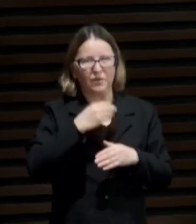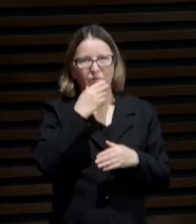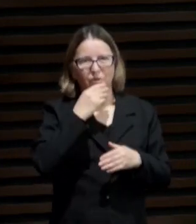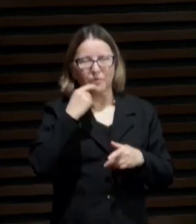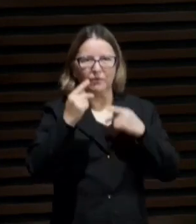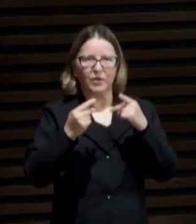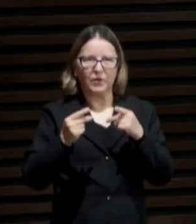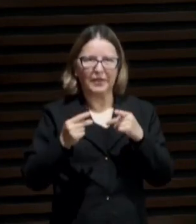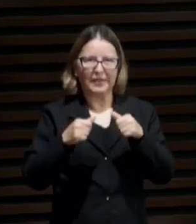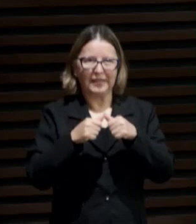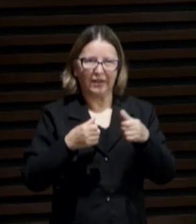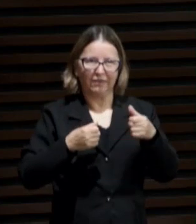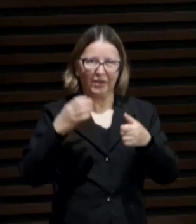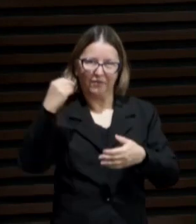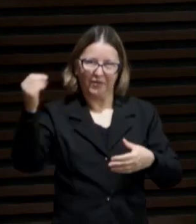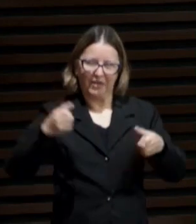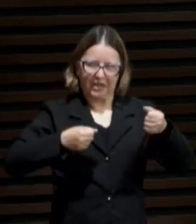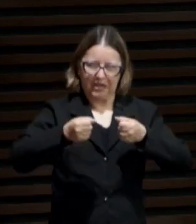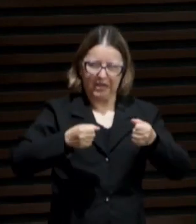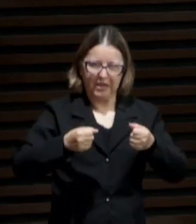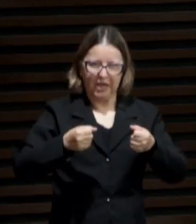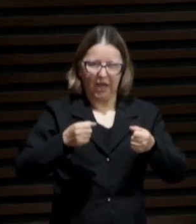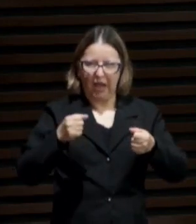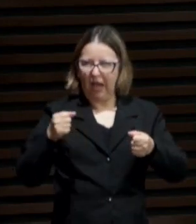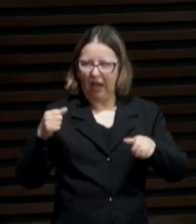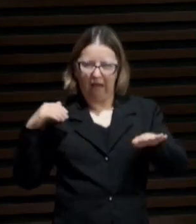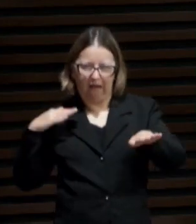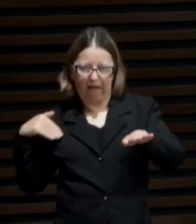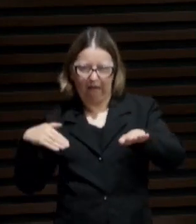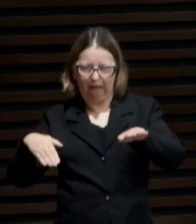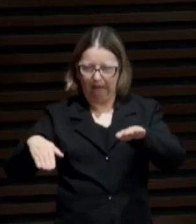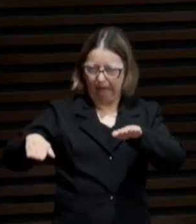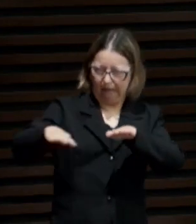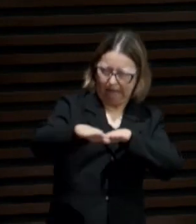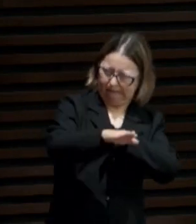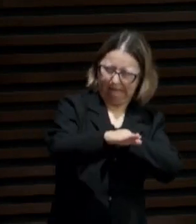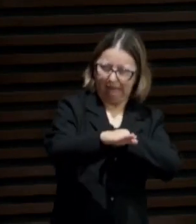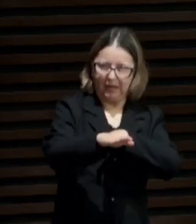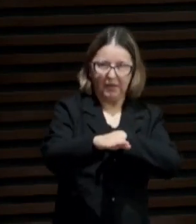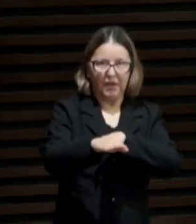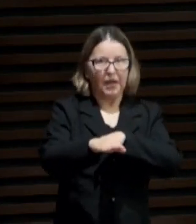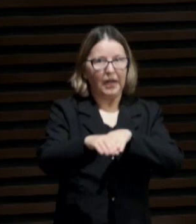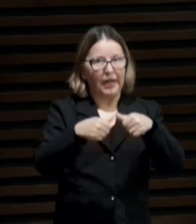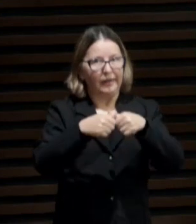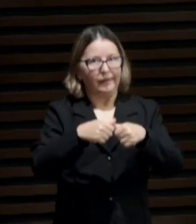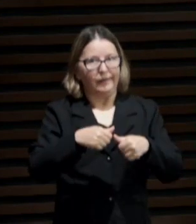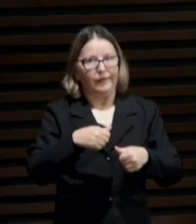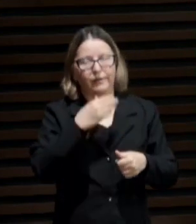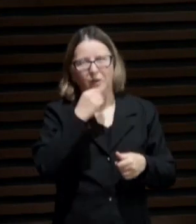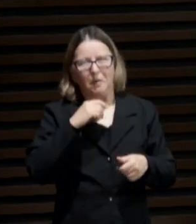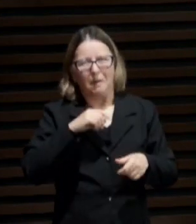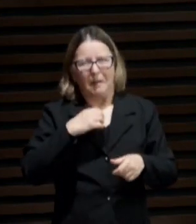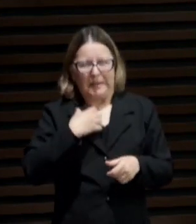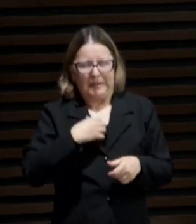uma ultrapassagem, deu uma fechada nele, e ele ficou bravo, e tomara que bata esse carro na frente. E quando o cara entrou na frente dele, tinha